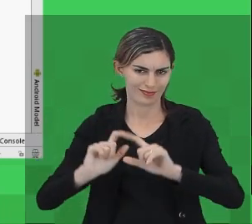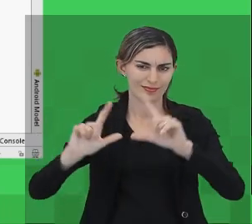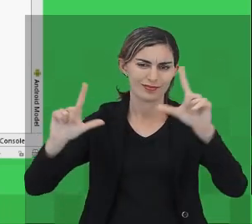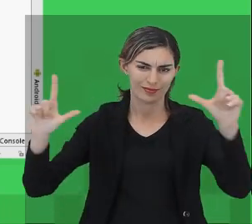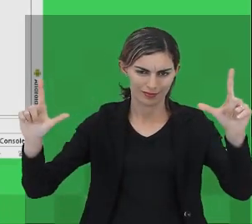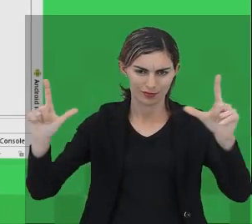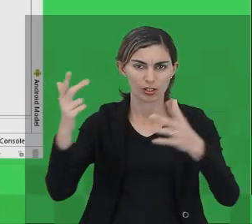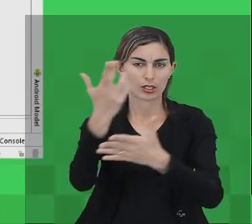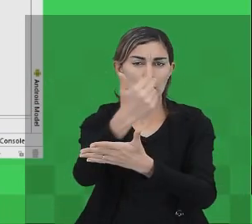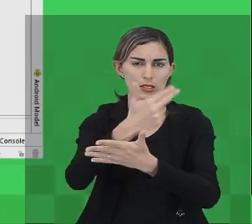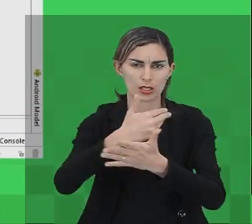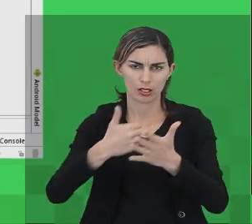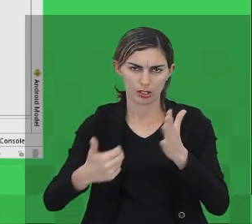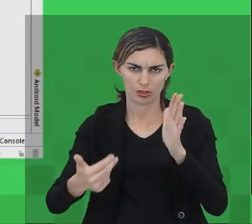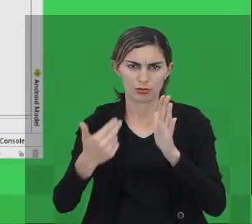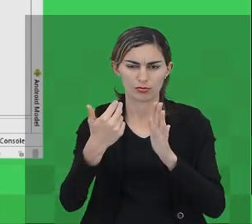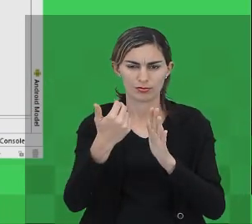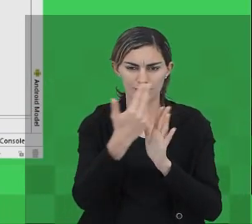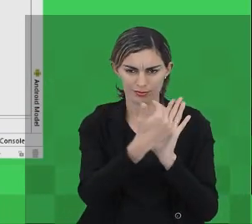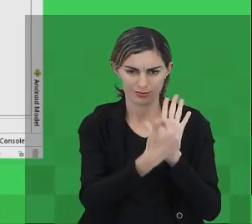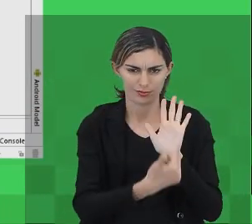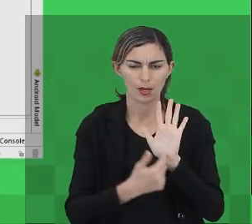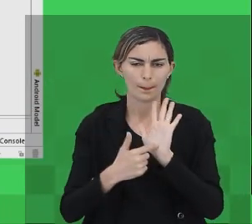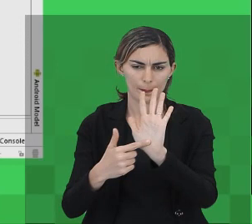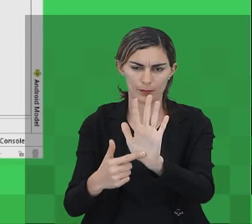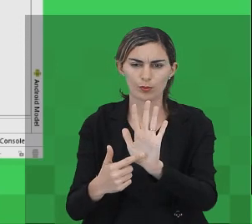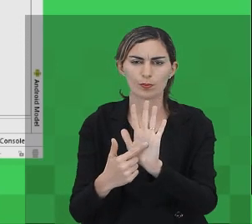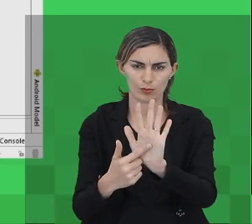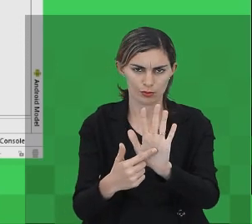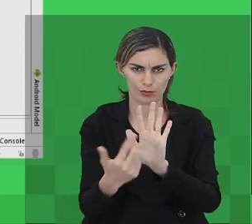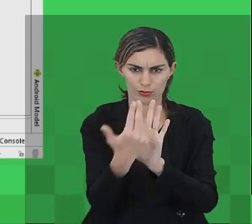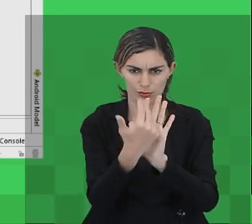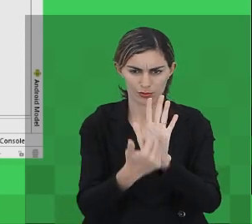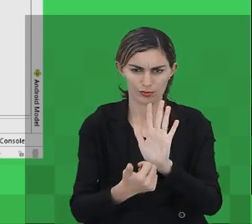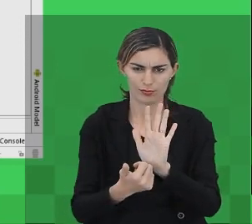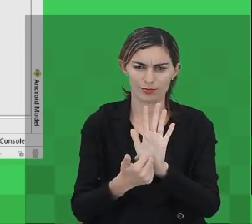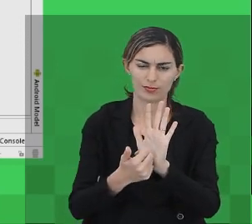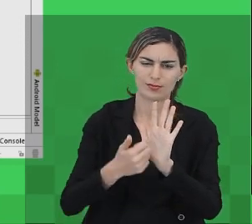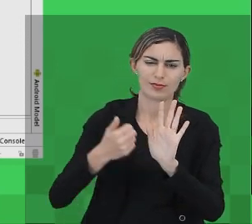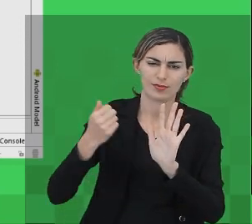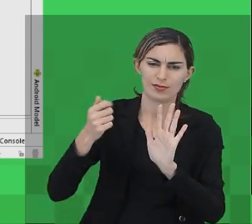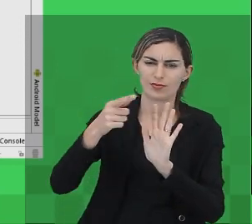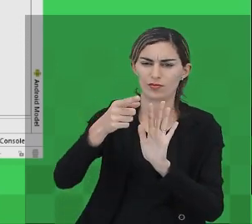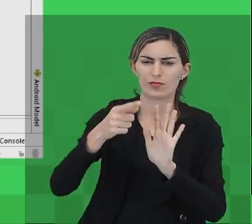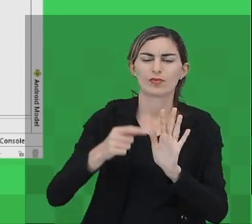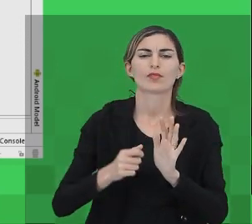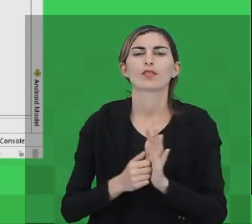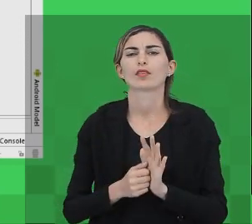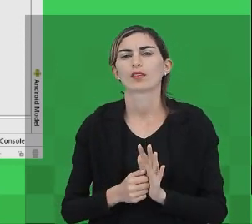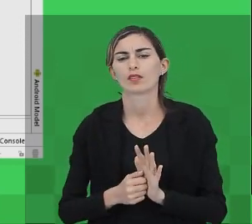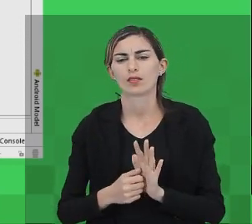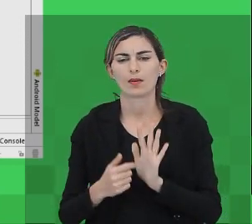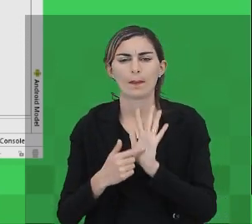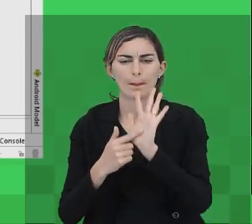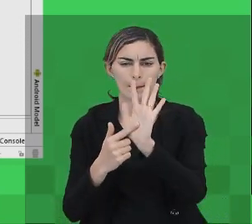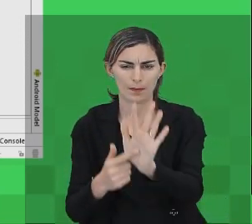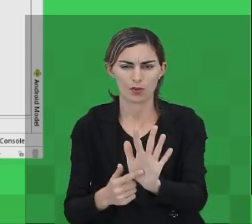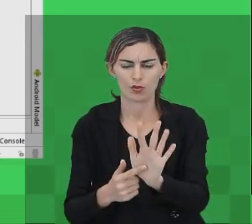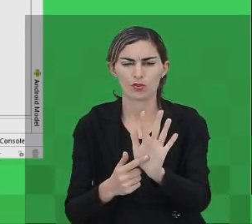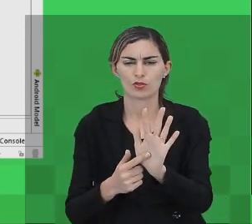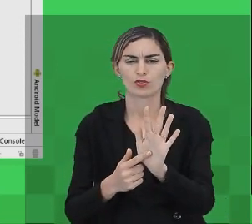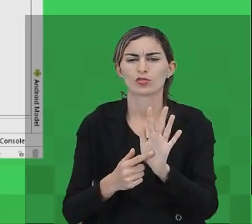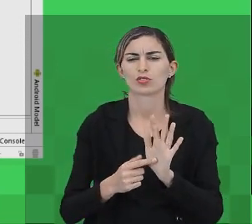podem ver que eu estou no modo de desenho. Ele mostra aqui Alô Mundo e é o Hello